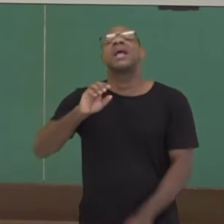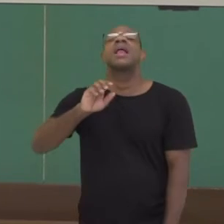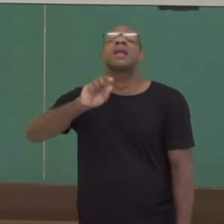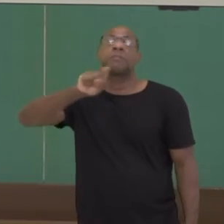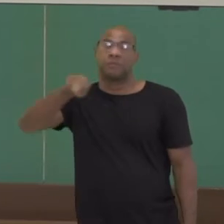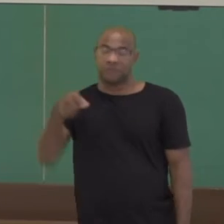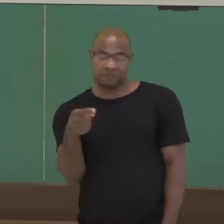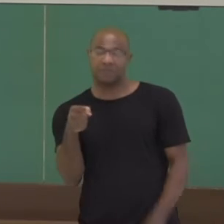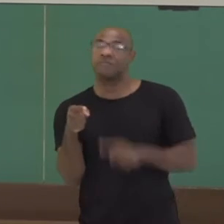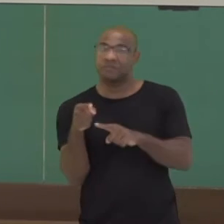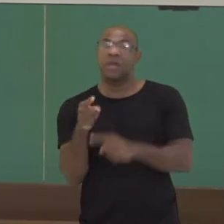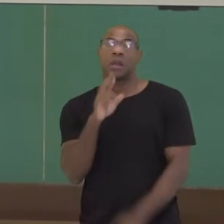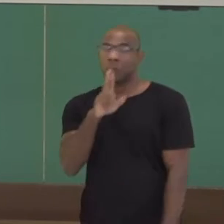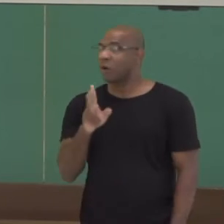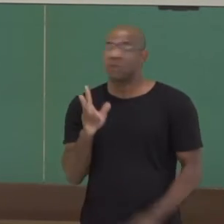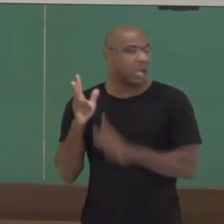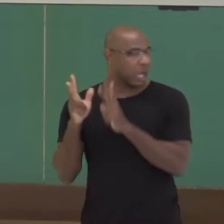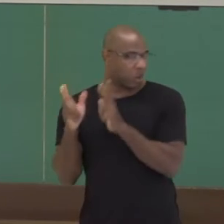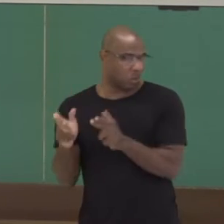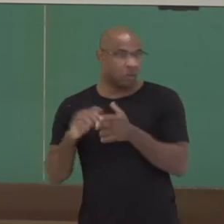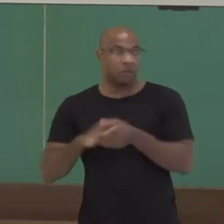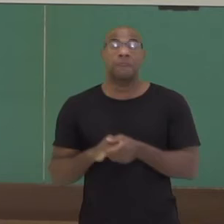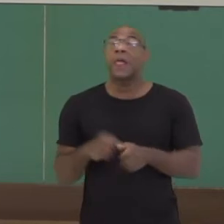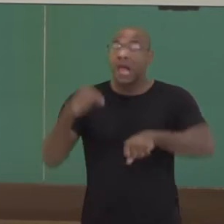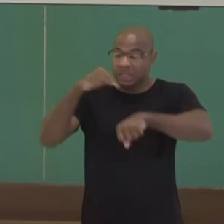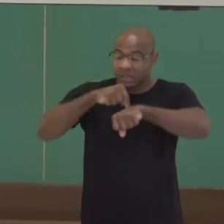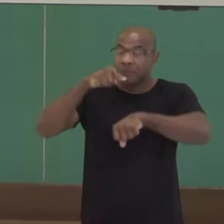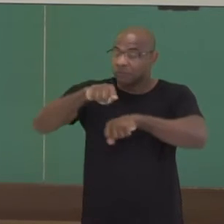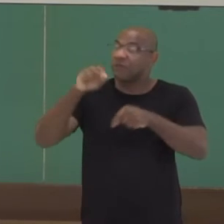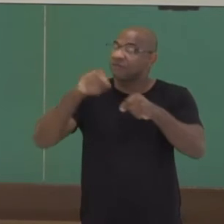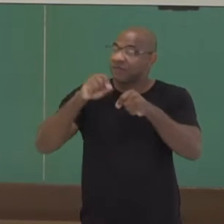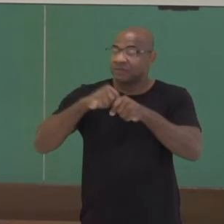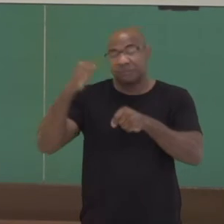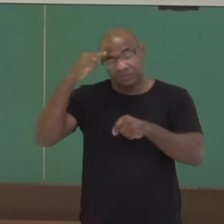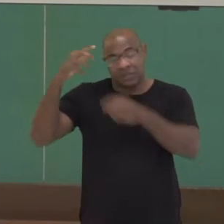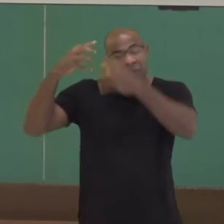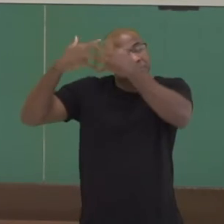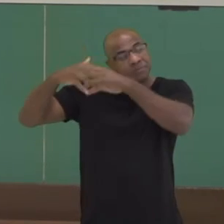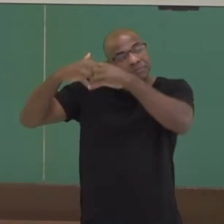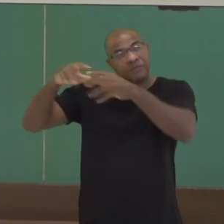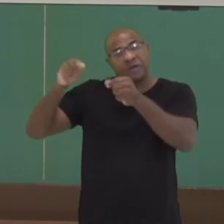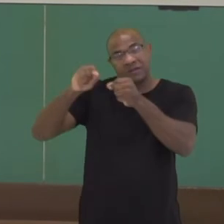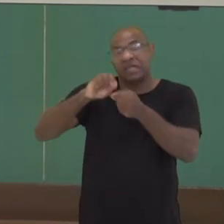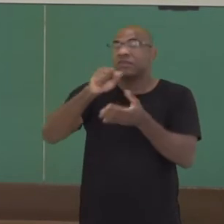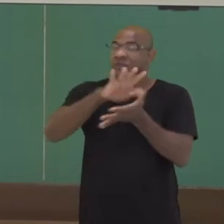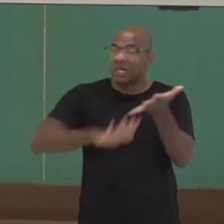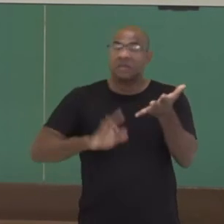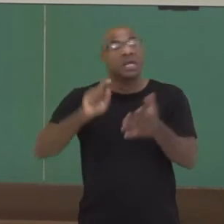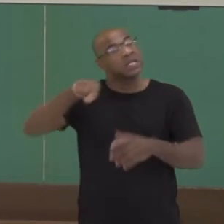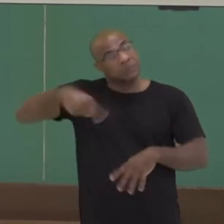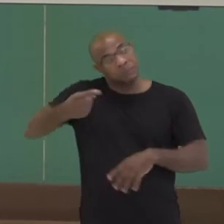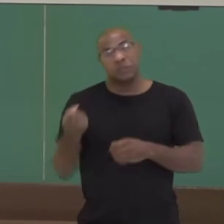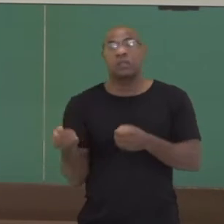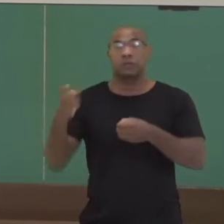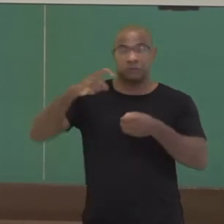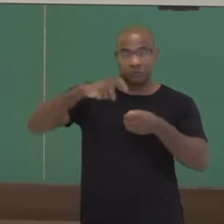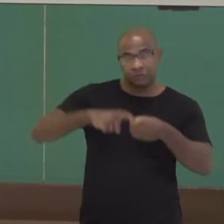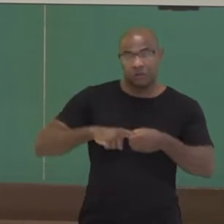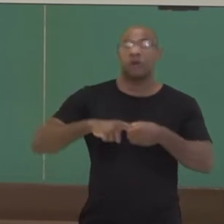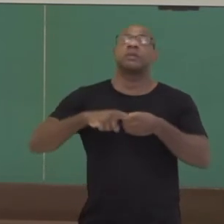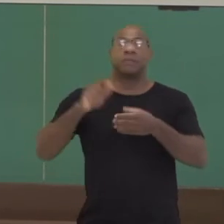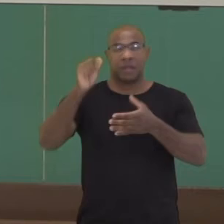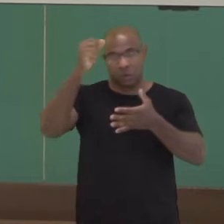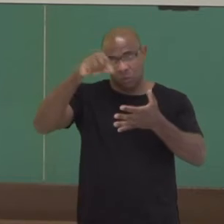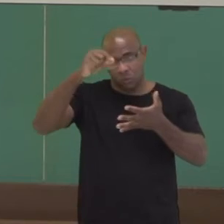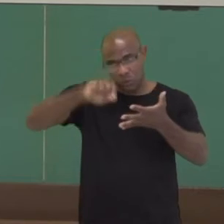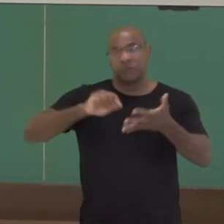vai ser o mesmo. Então, a professora vai dar um tempo para vocês resolverem o exercício e, na sequência, voltamos para a